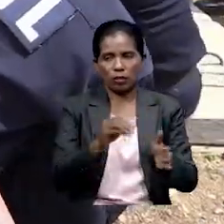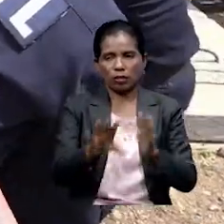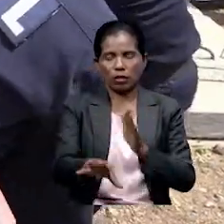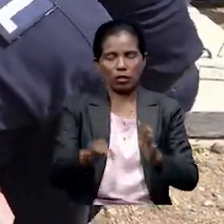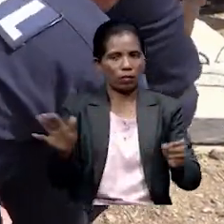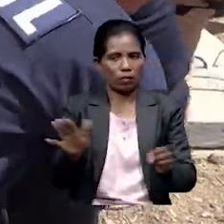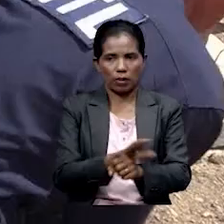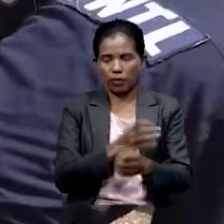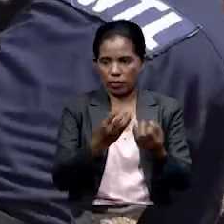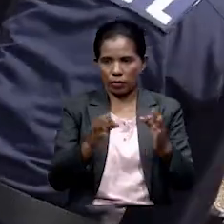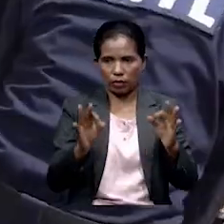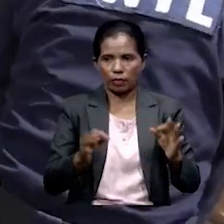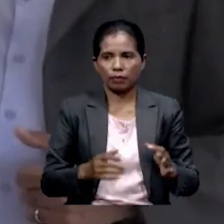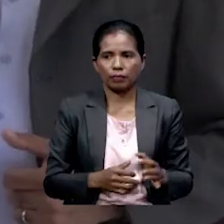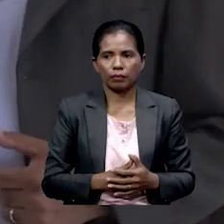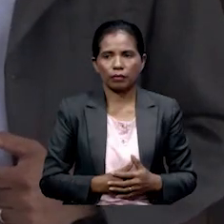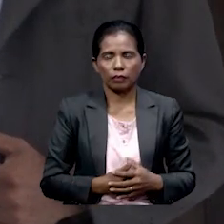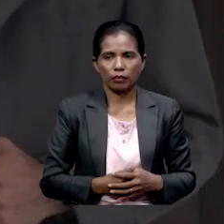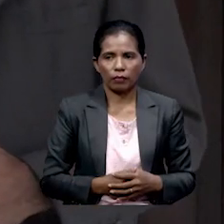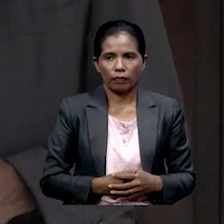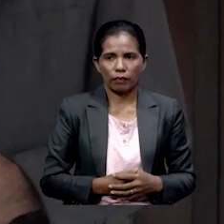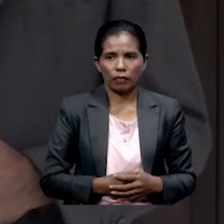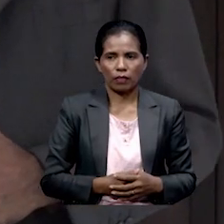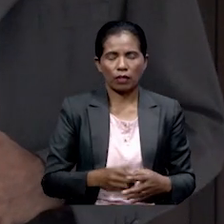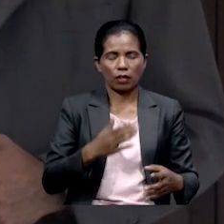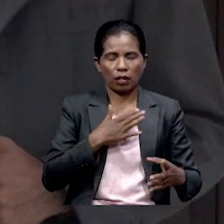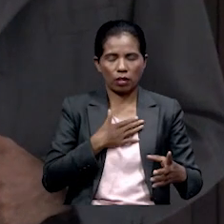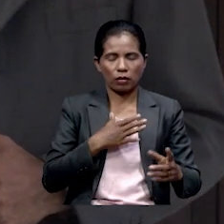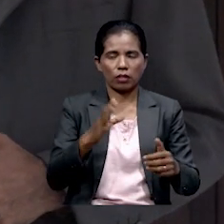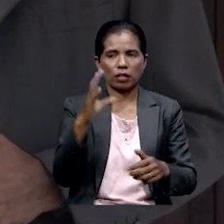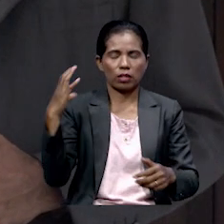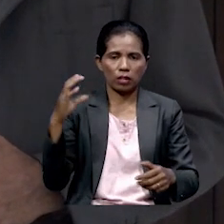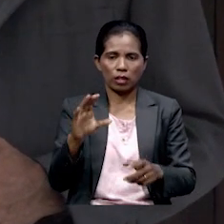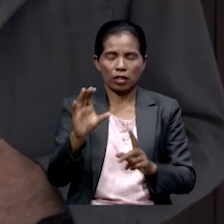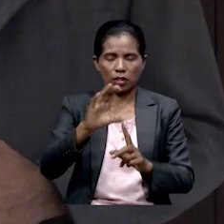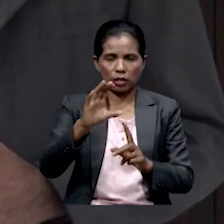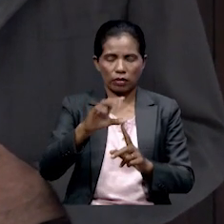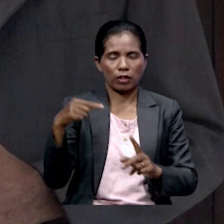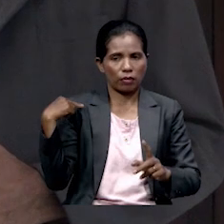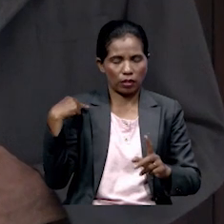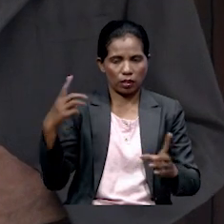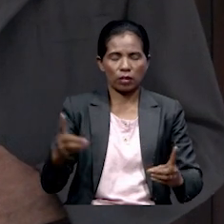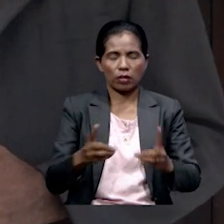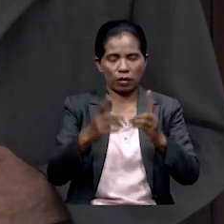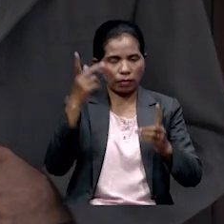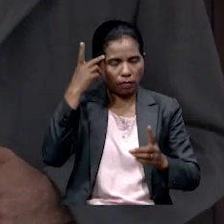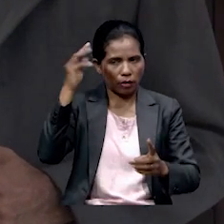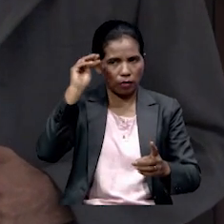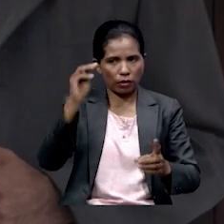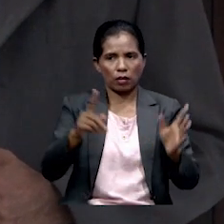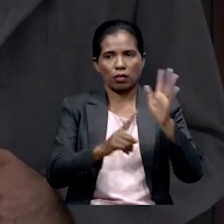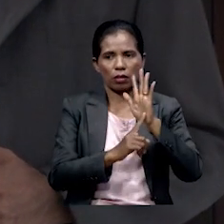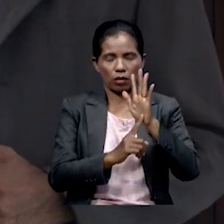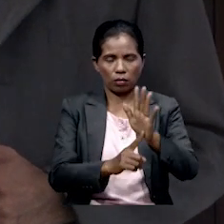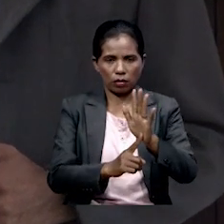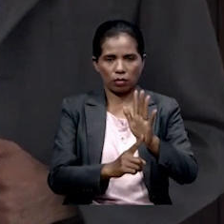ona. Ohen, hau hasil di gabinete, mai hasoro silencio primeiro ministro ato informa. Situasaun